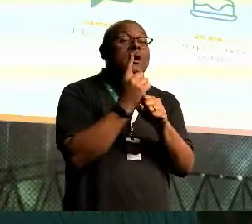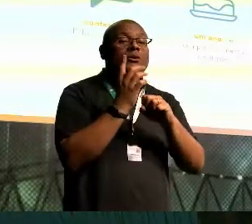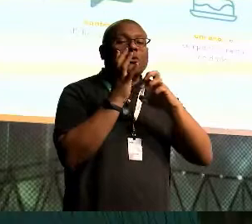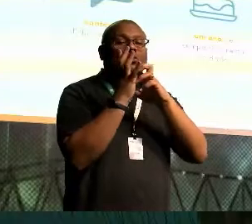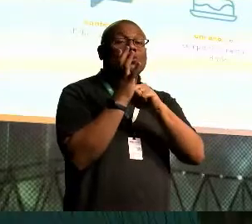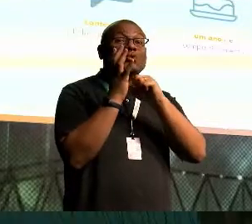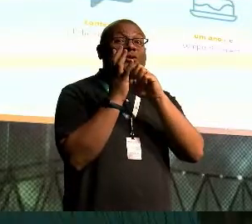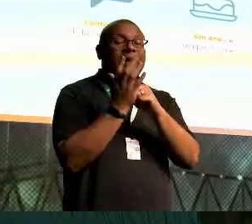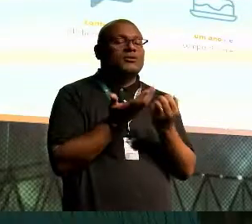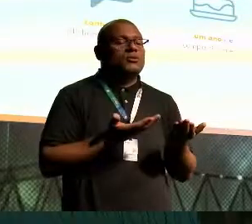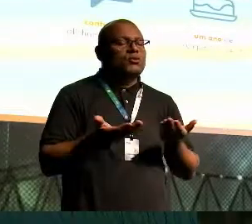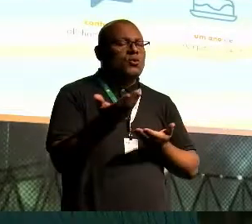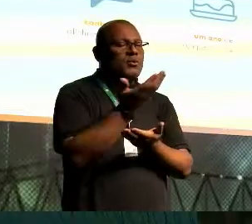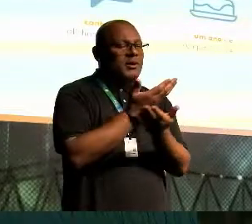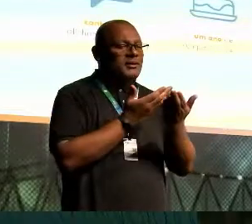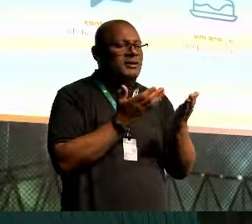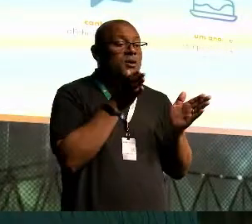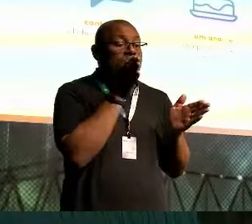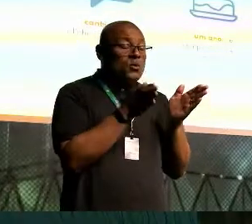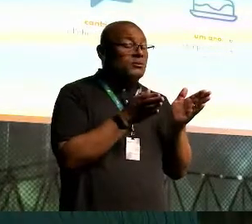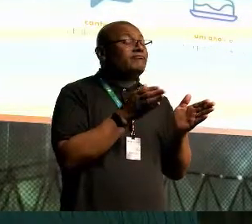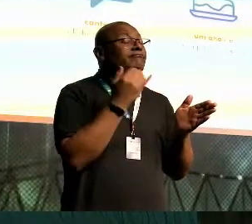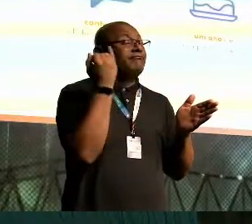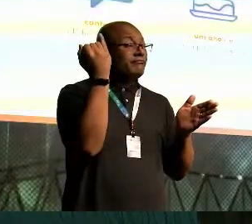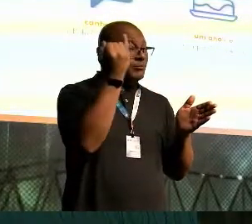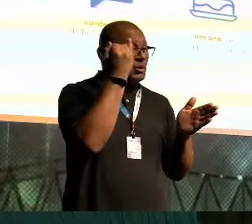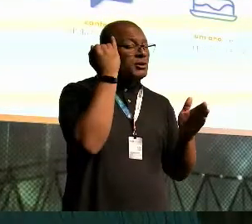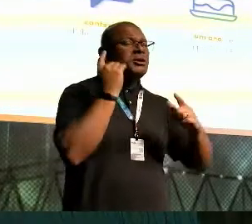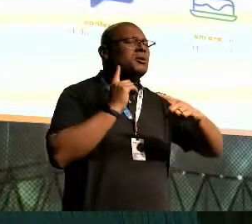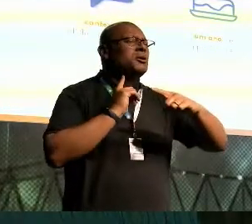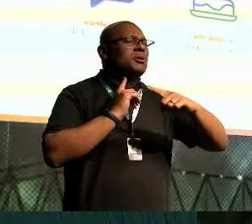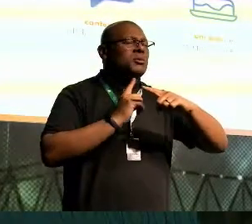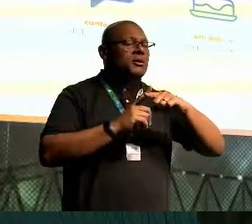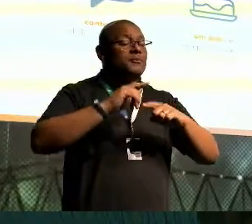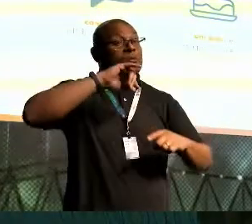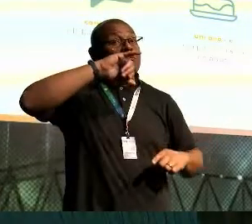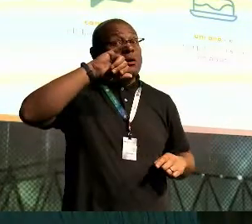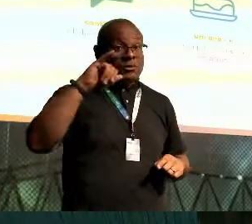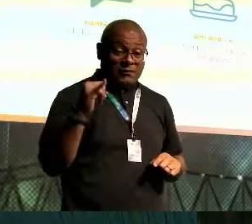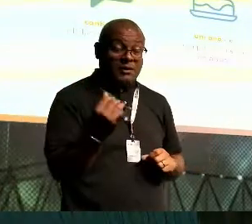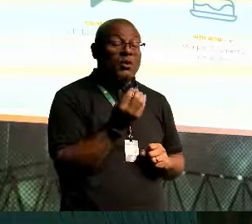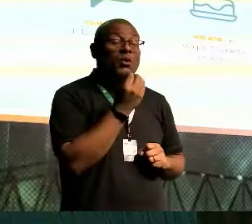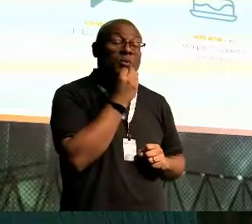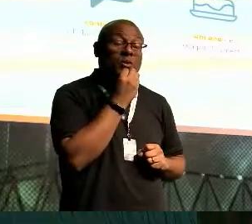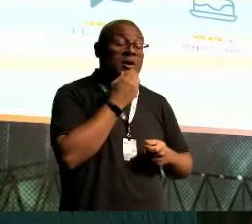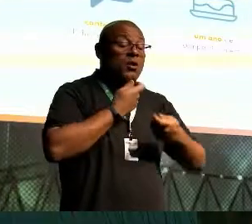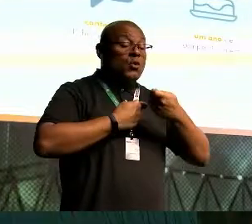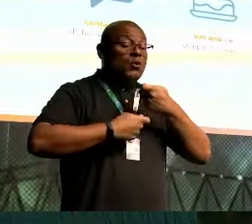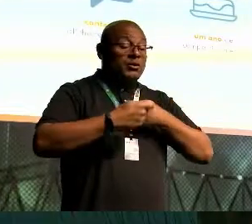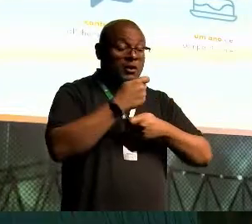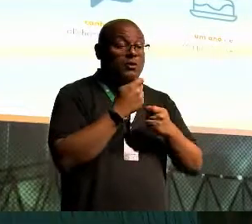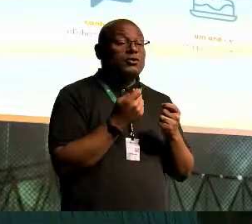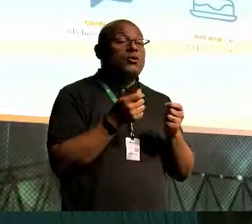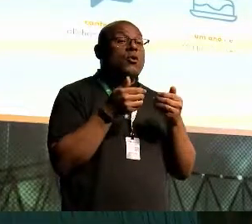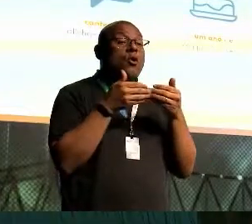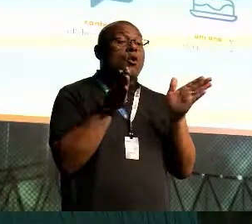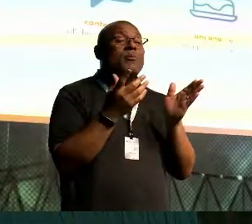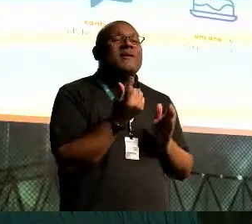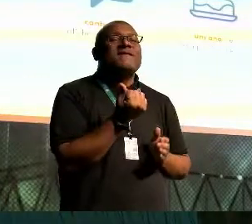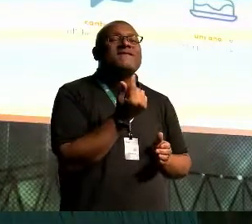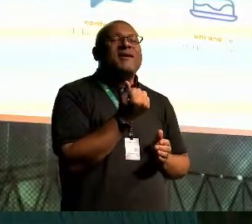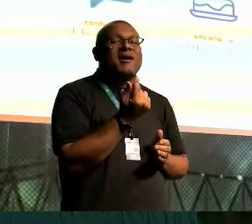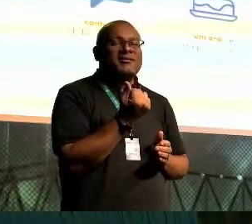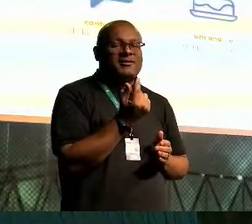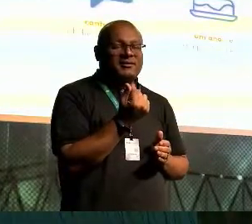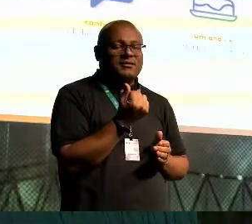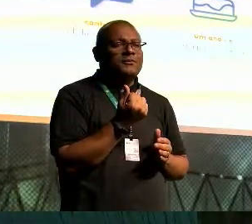dados, eu já vou explicar por que isso é tão significativo aqui. Como aproveitar o potencial, né, de negócios no Open Finance e